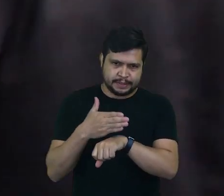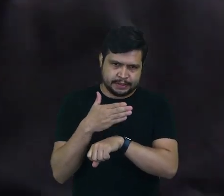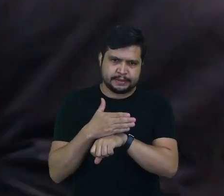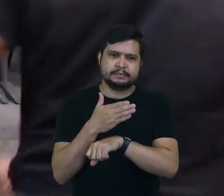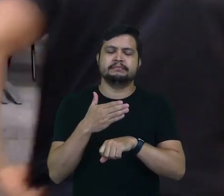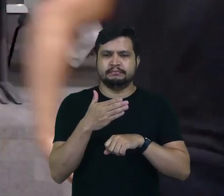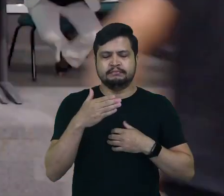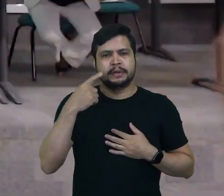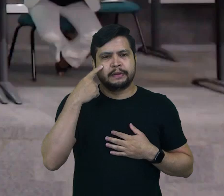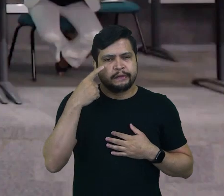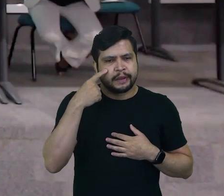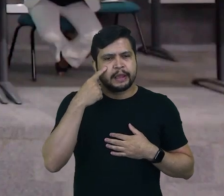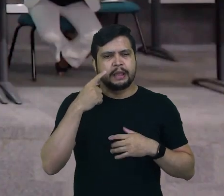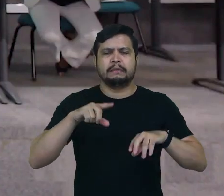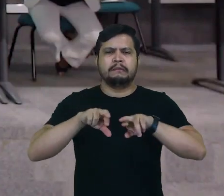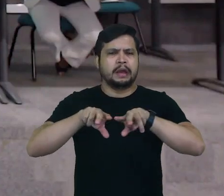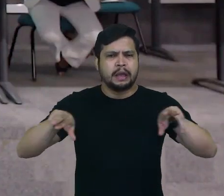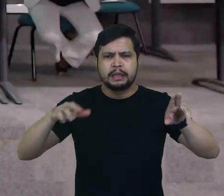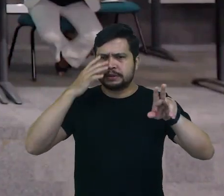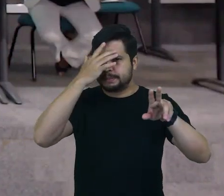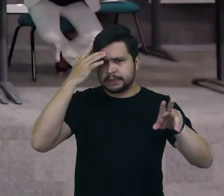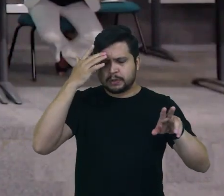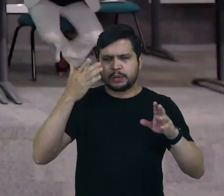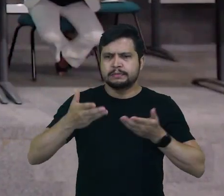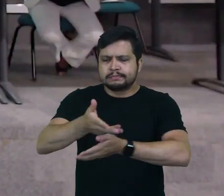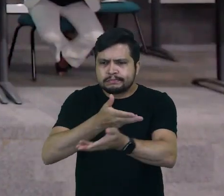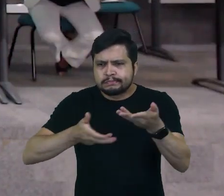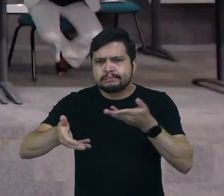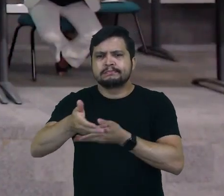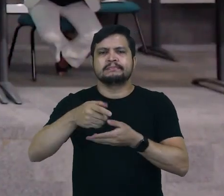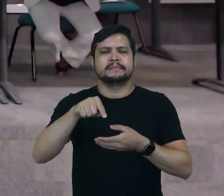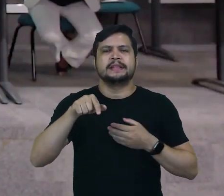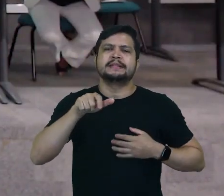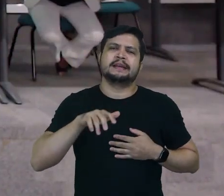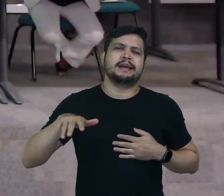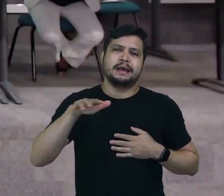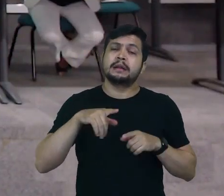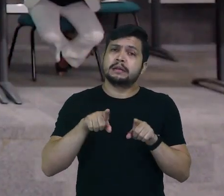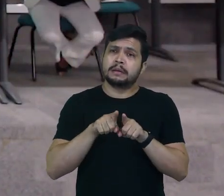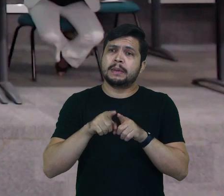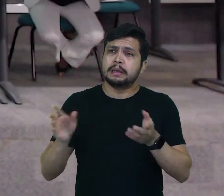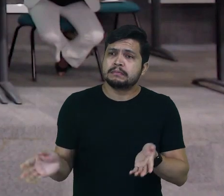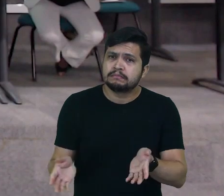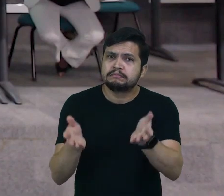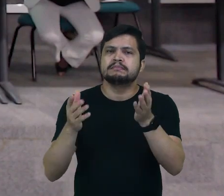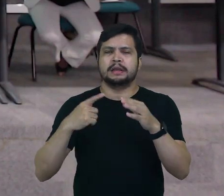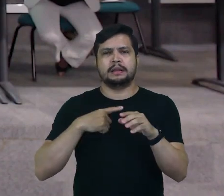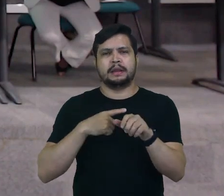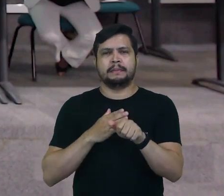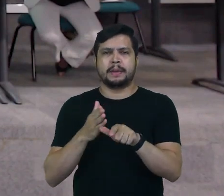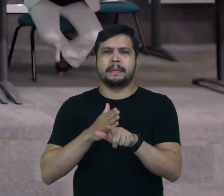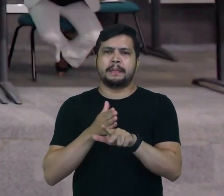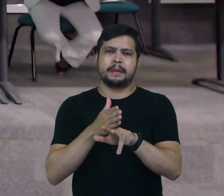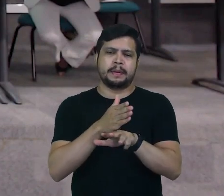participar, né? E ver tantas pessoas envolvidas na zootecnia que levam a zootecnia à frente